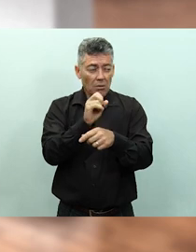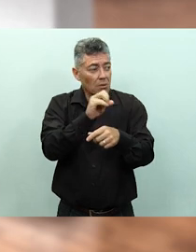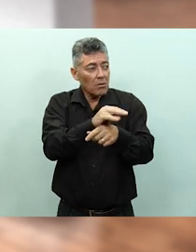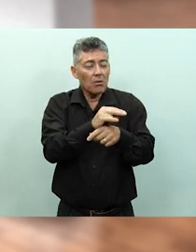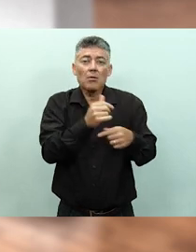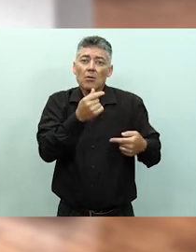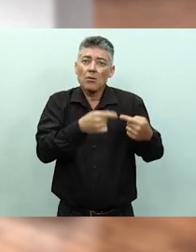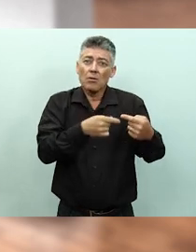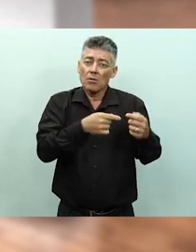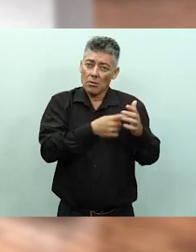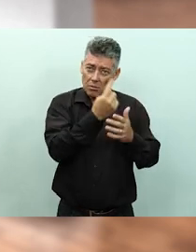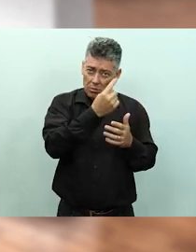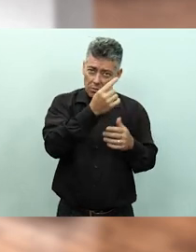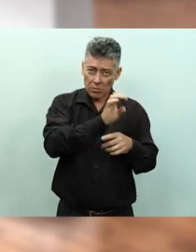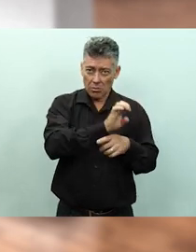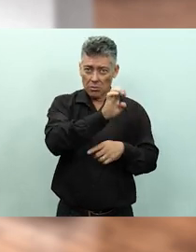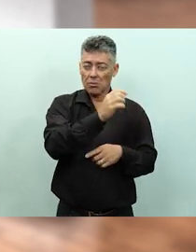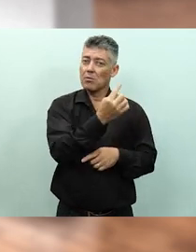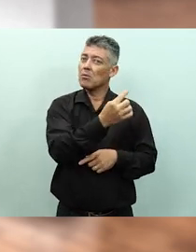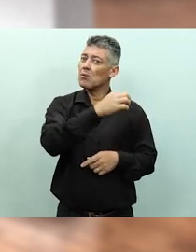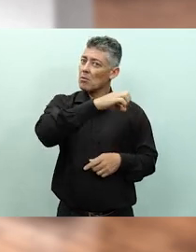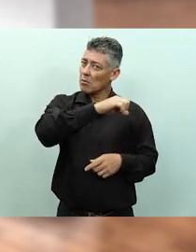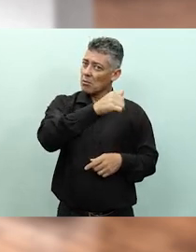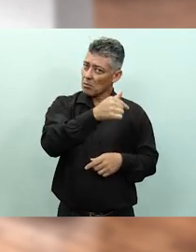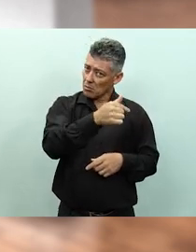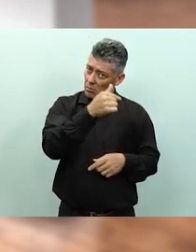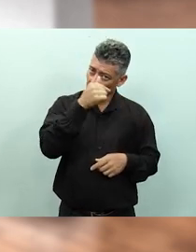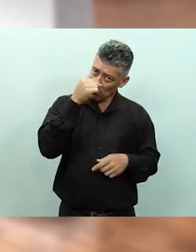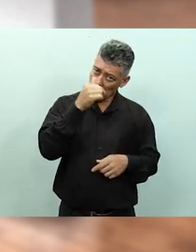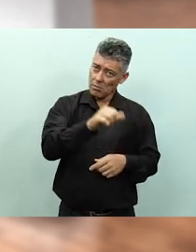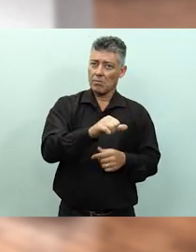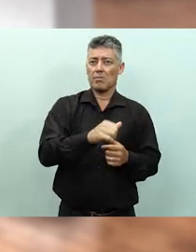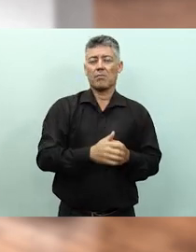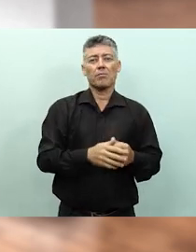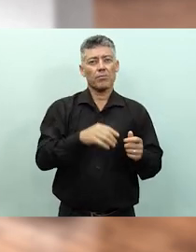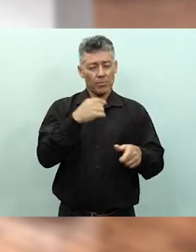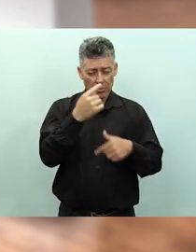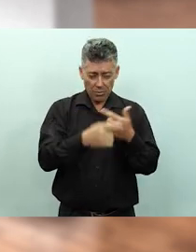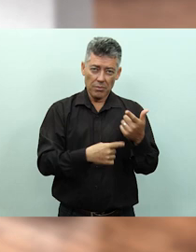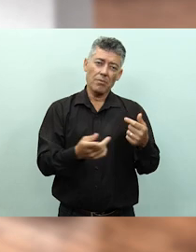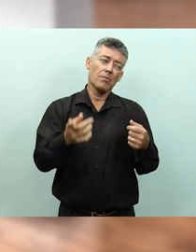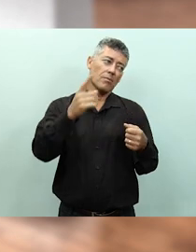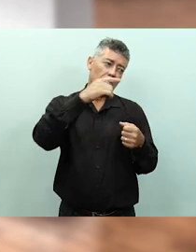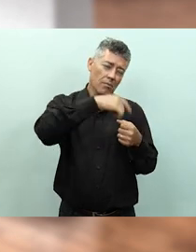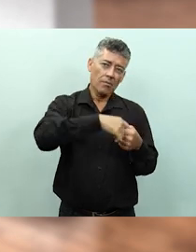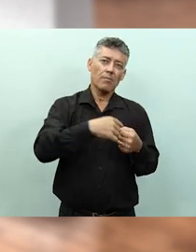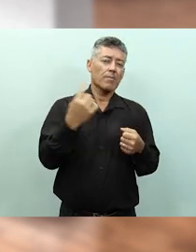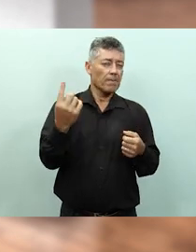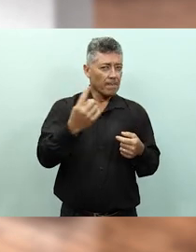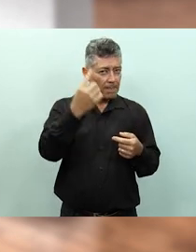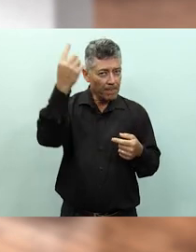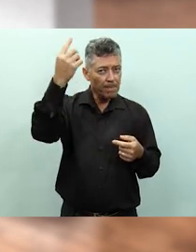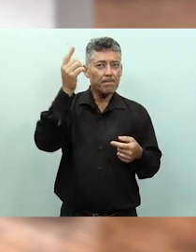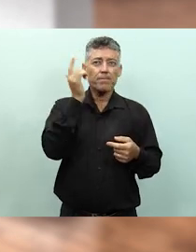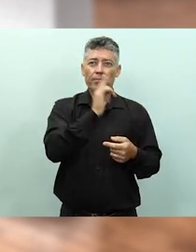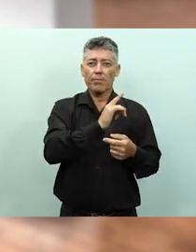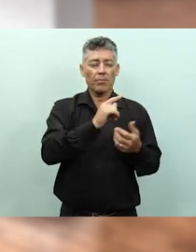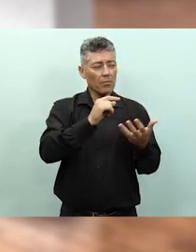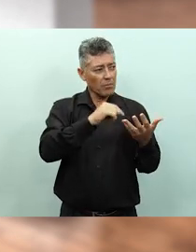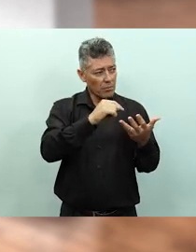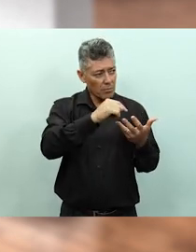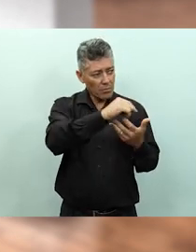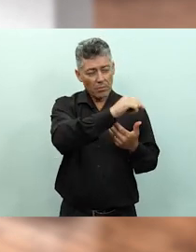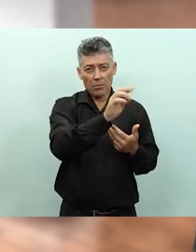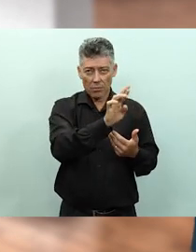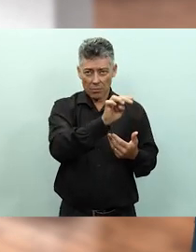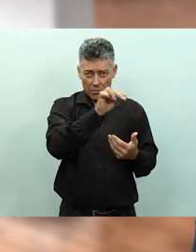como primeira-dama do Estado em 1979. Depois, ocupou de forma pioneira cargos eletivos no